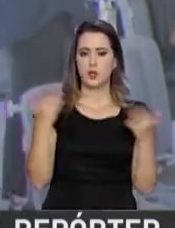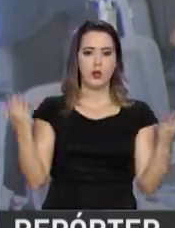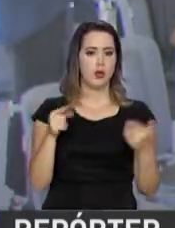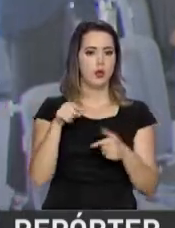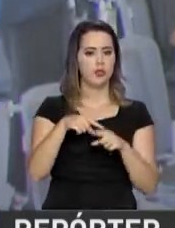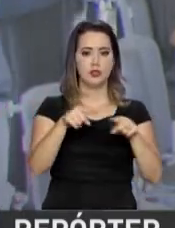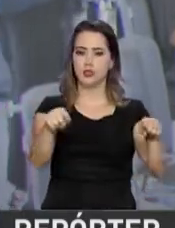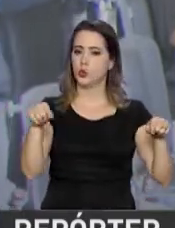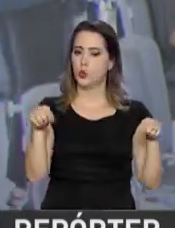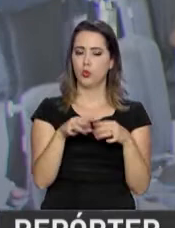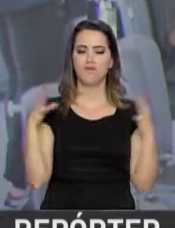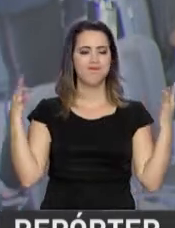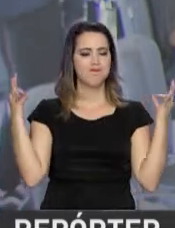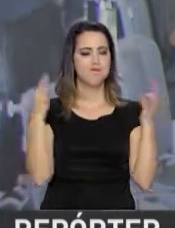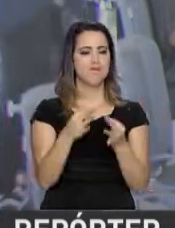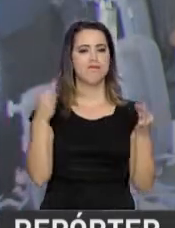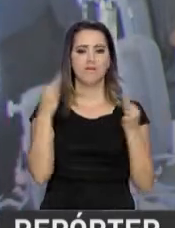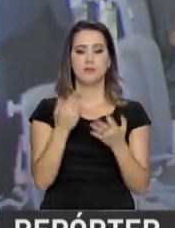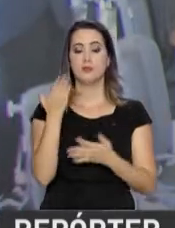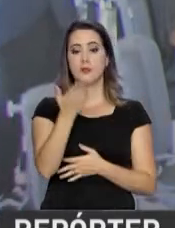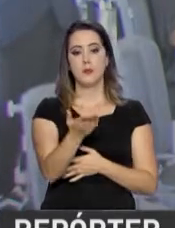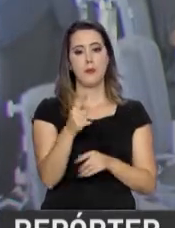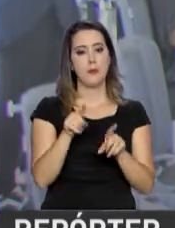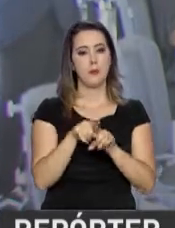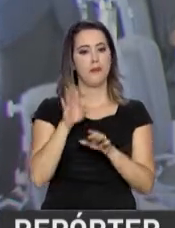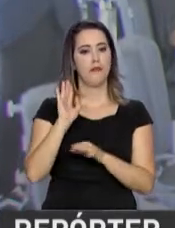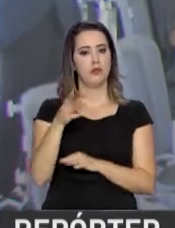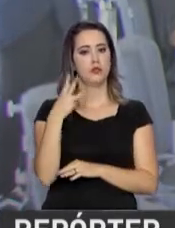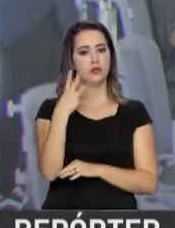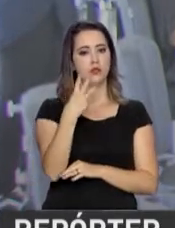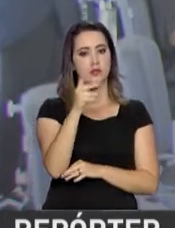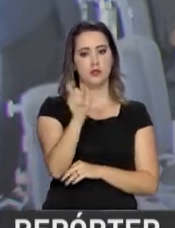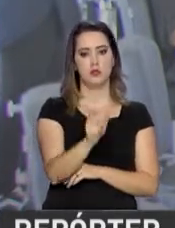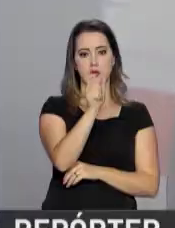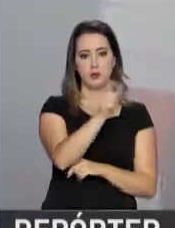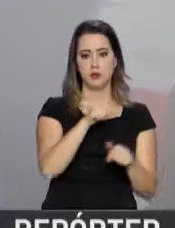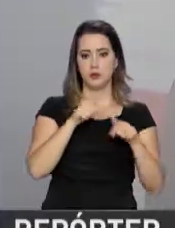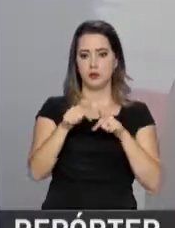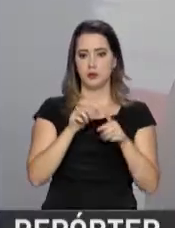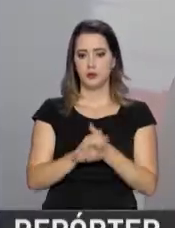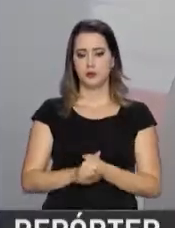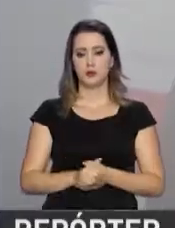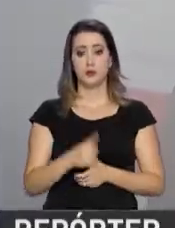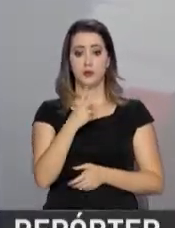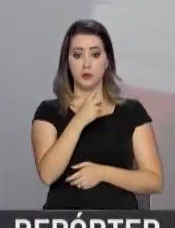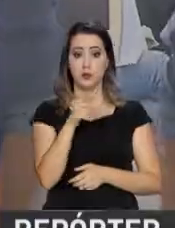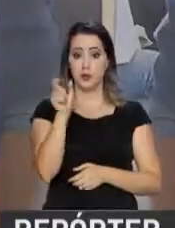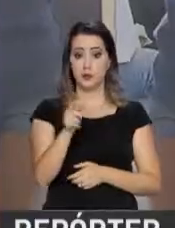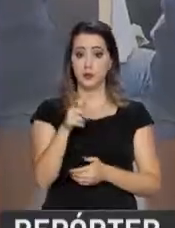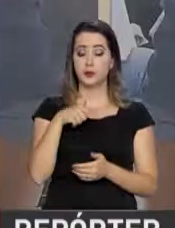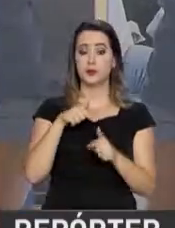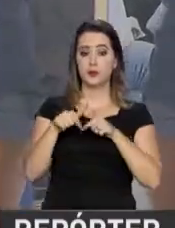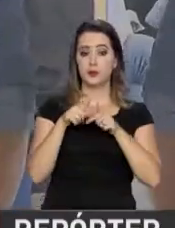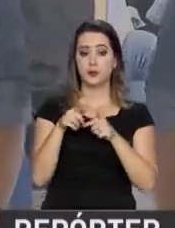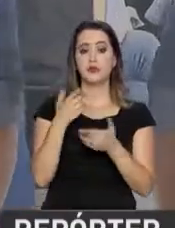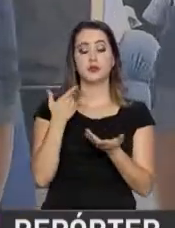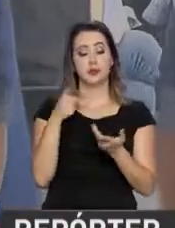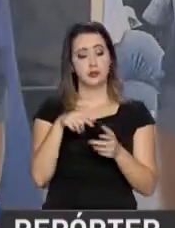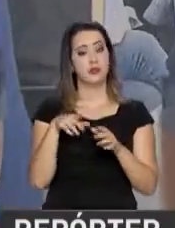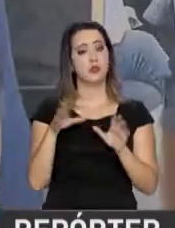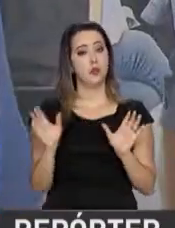lindo já com 33 funcionais tatiele é uma das funcionárias do salão